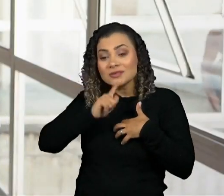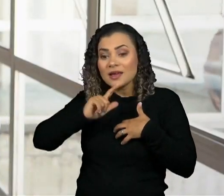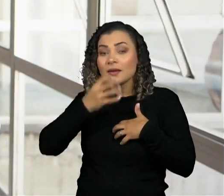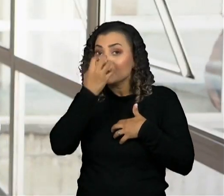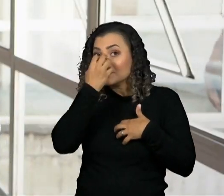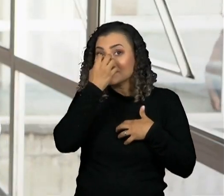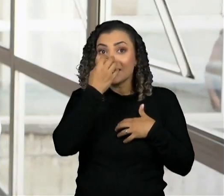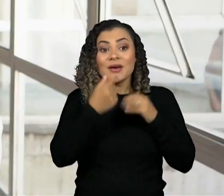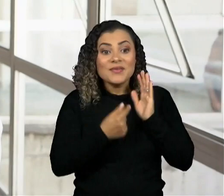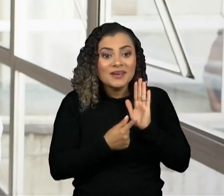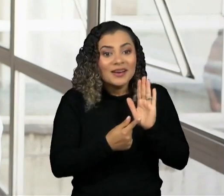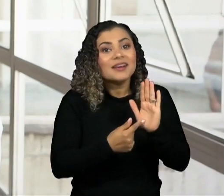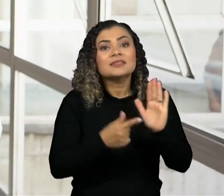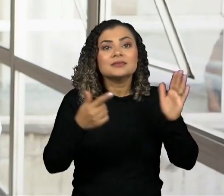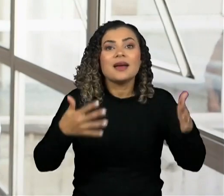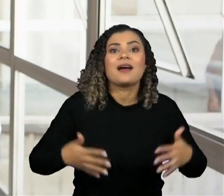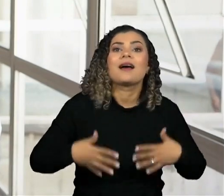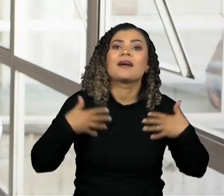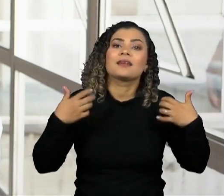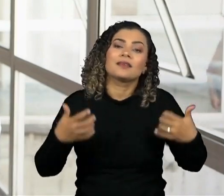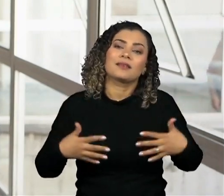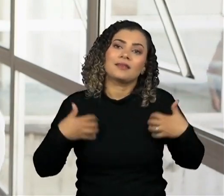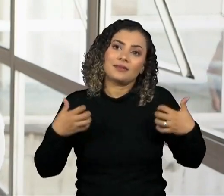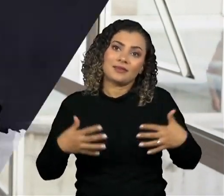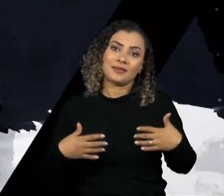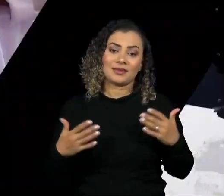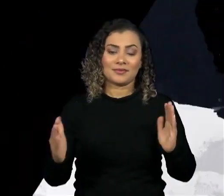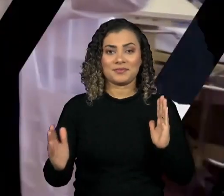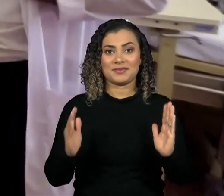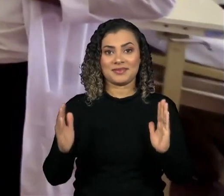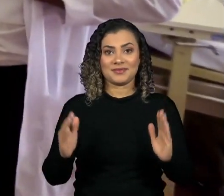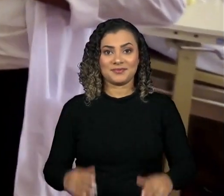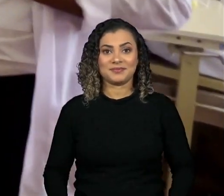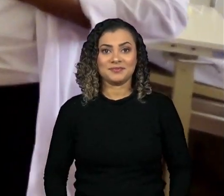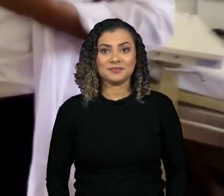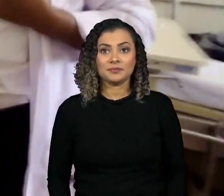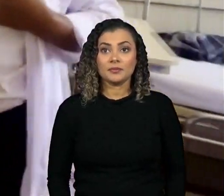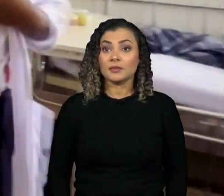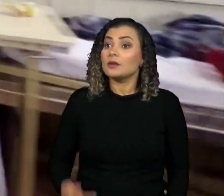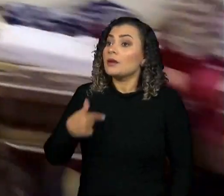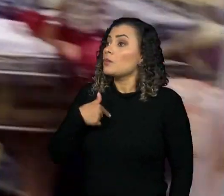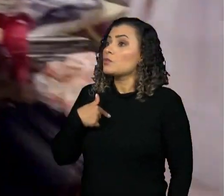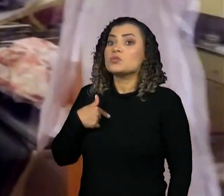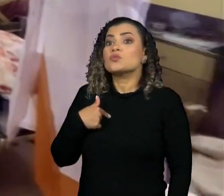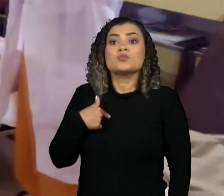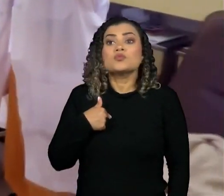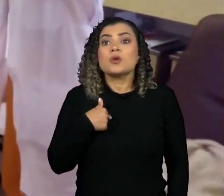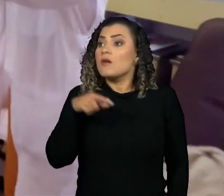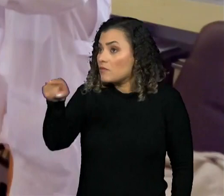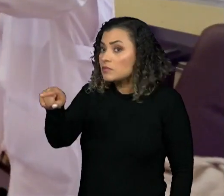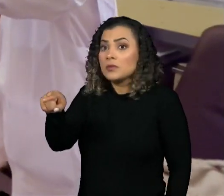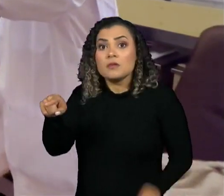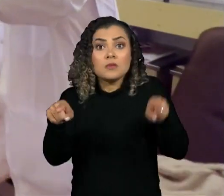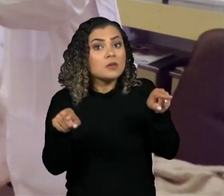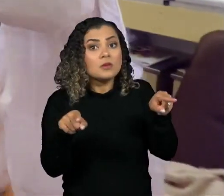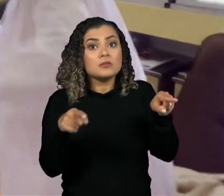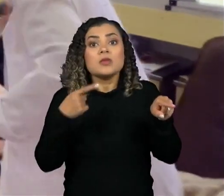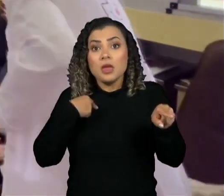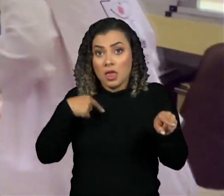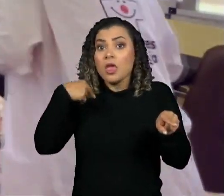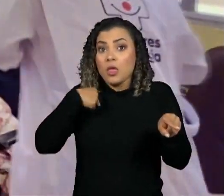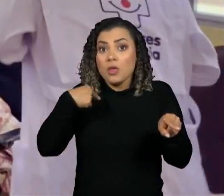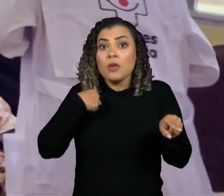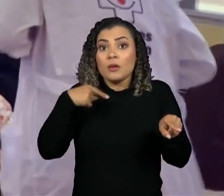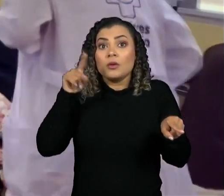trazer alguns minutos, algum tempo de alegria. Quem começou a falar bunda? Eu falei o que que eu falei? Você falou bunda.